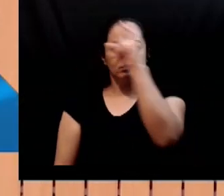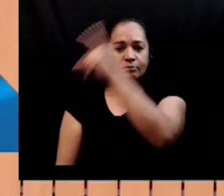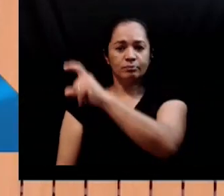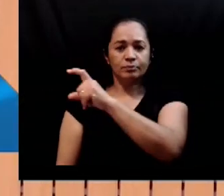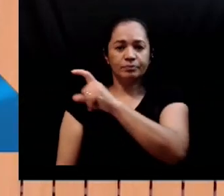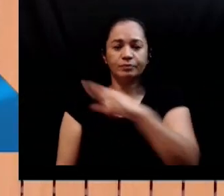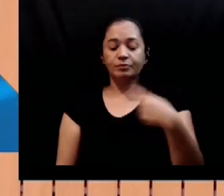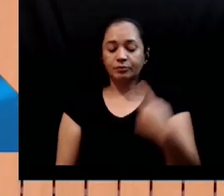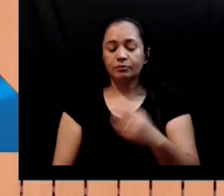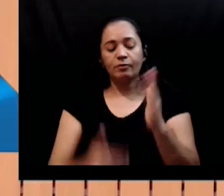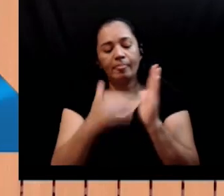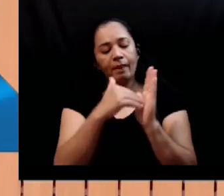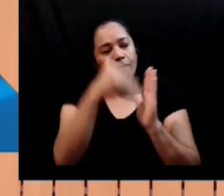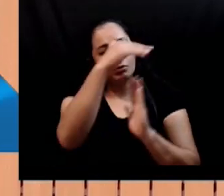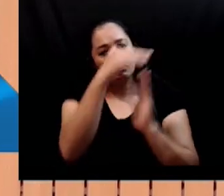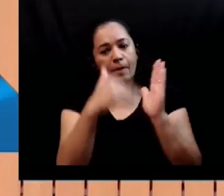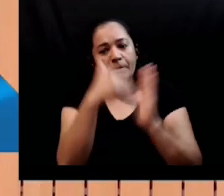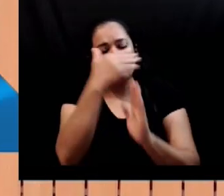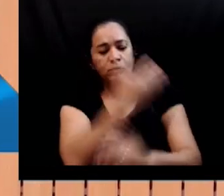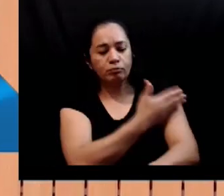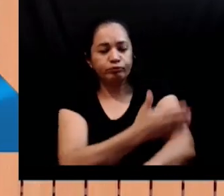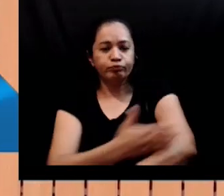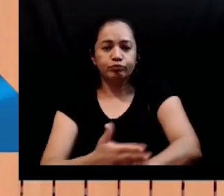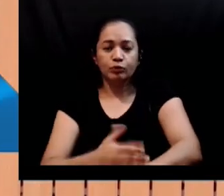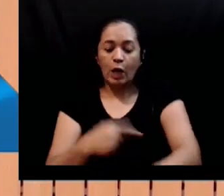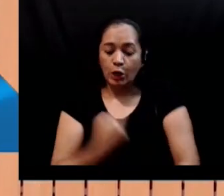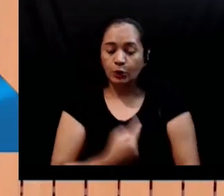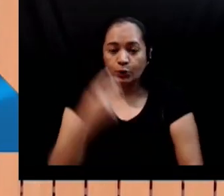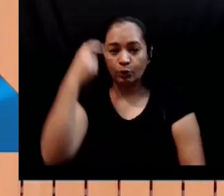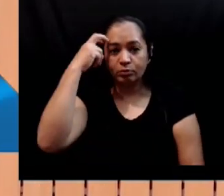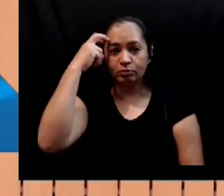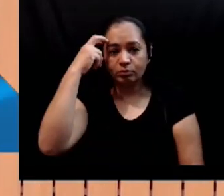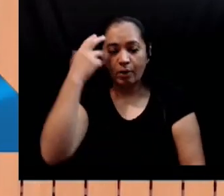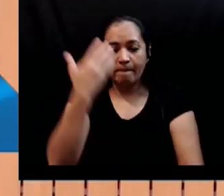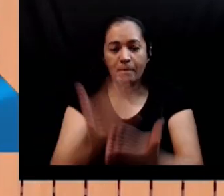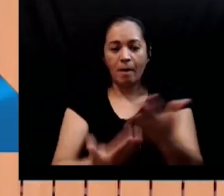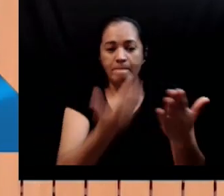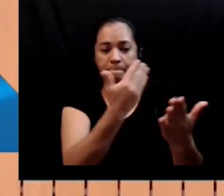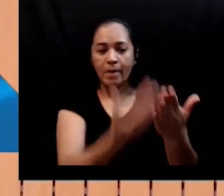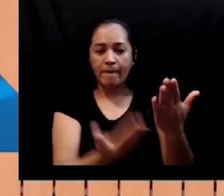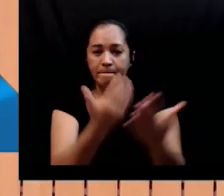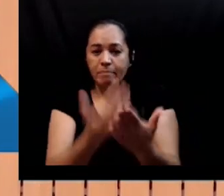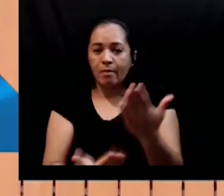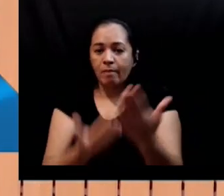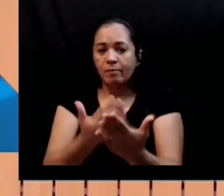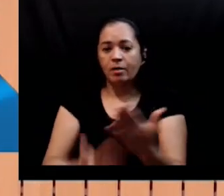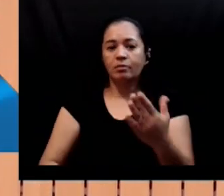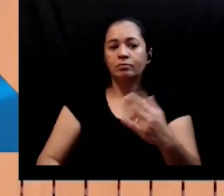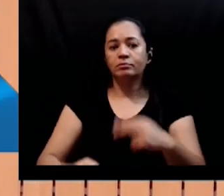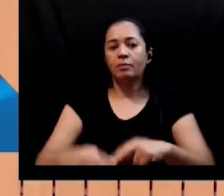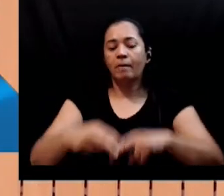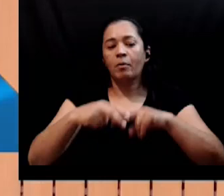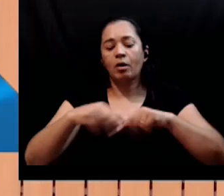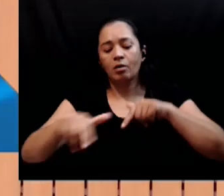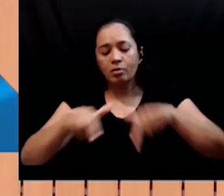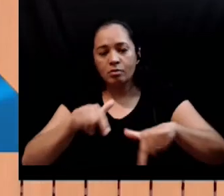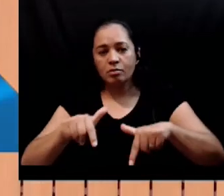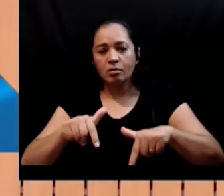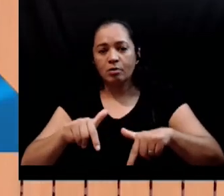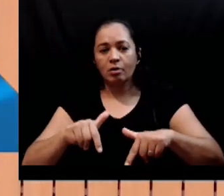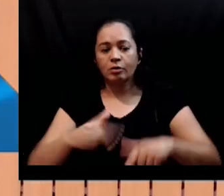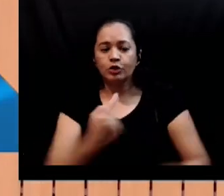nossas tradições, que a nossa cultura se perca dentro do que é as atuações individuais de cada